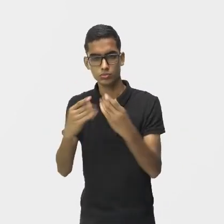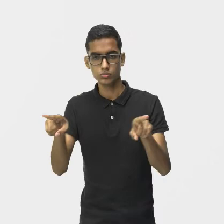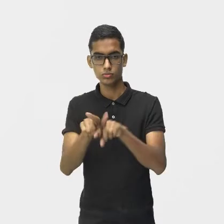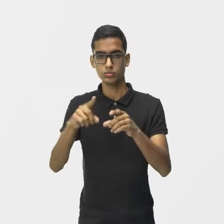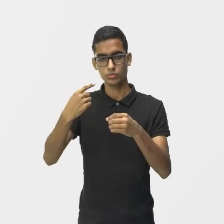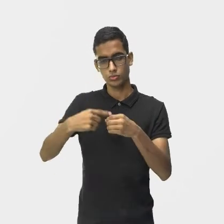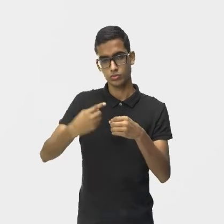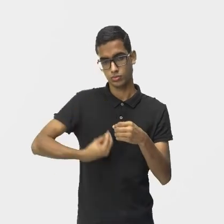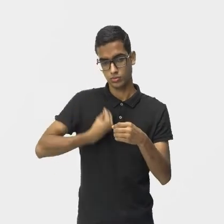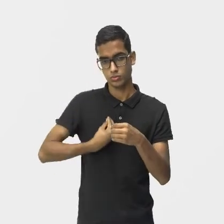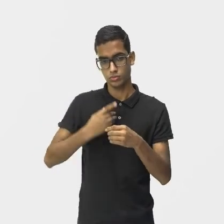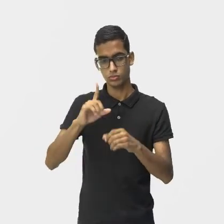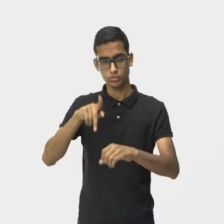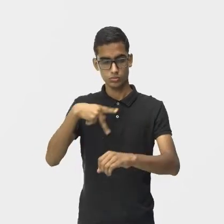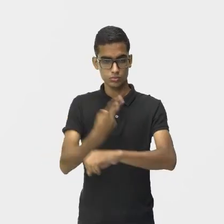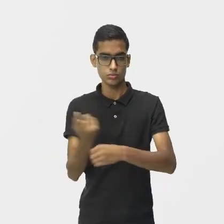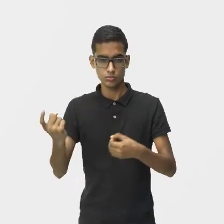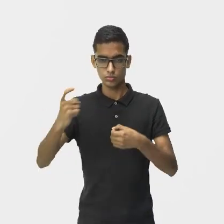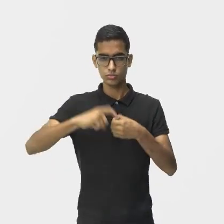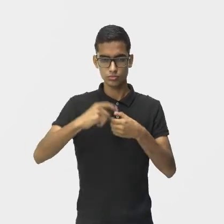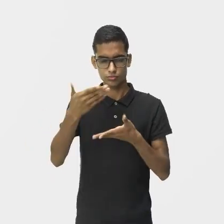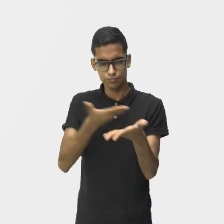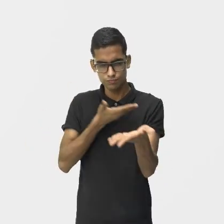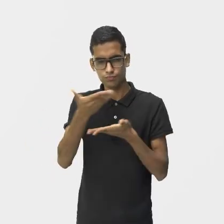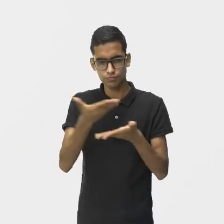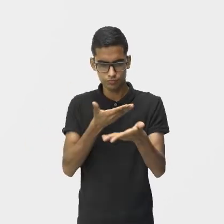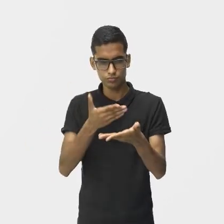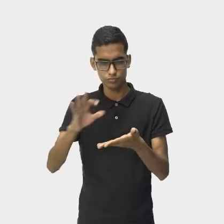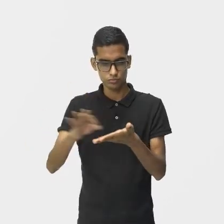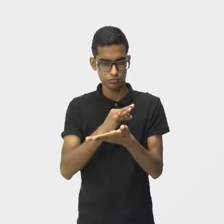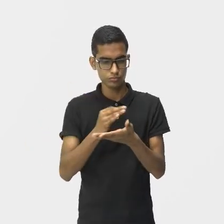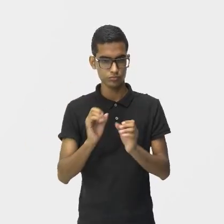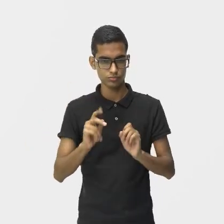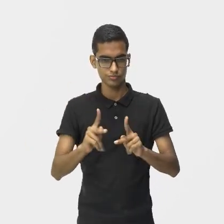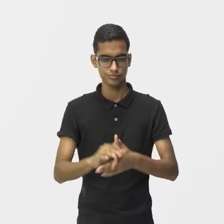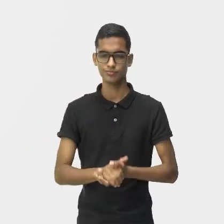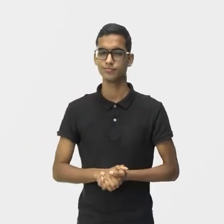município. Já já a gente volta para fazer uma breve correção.